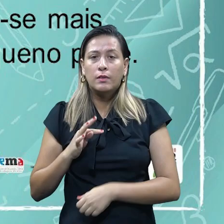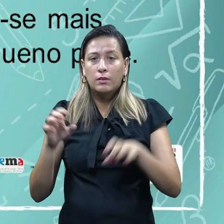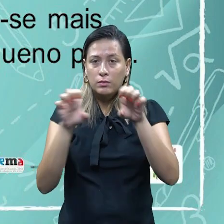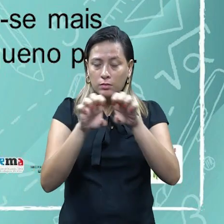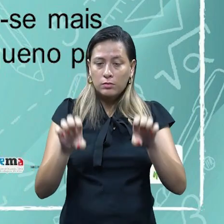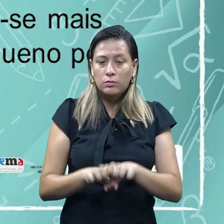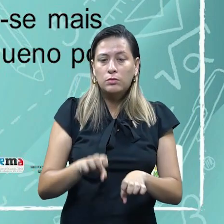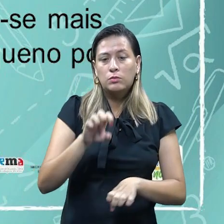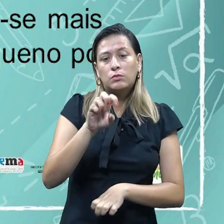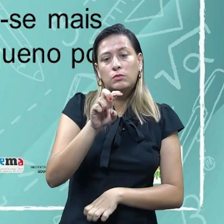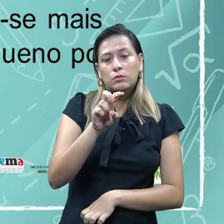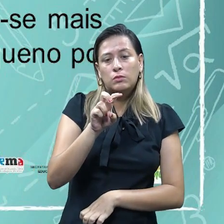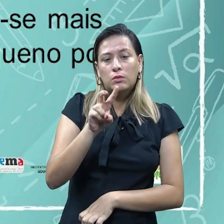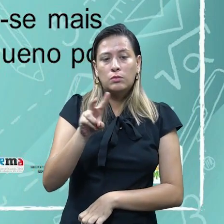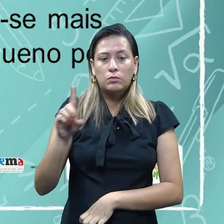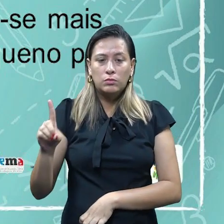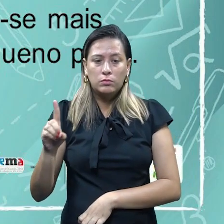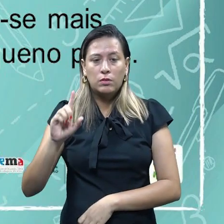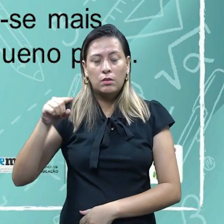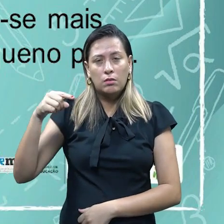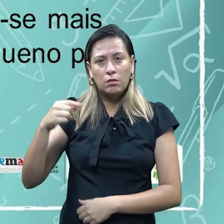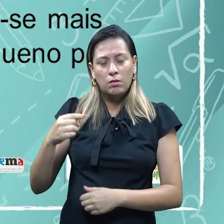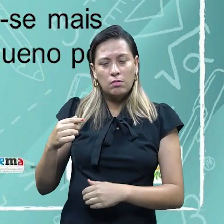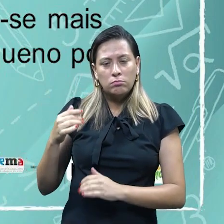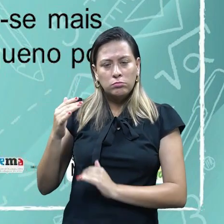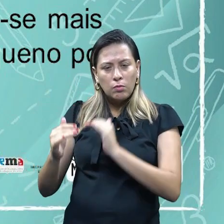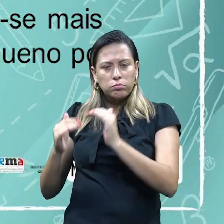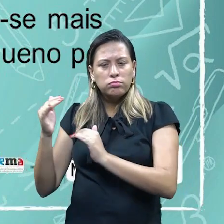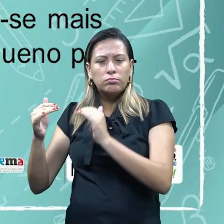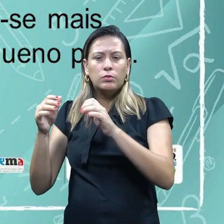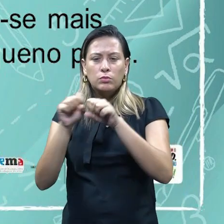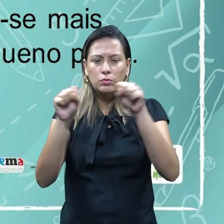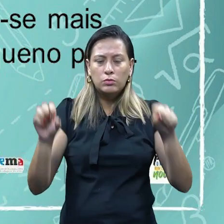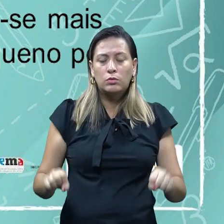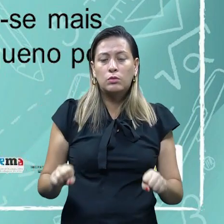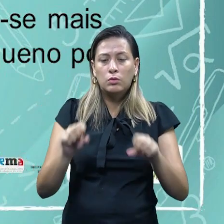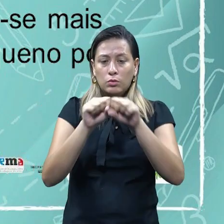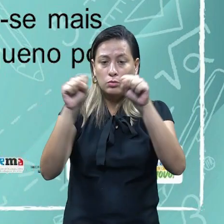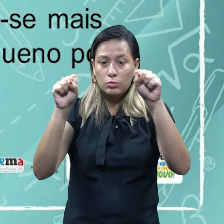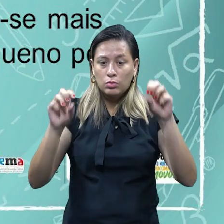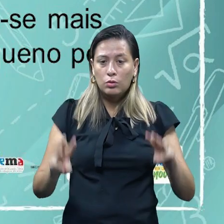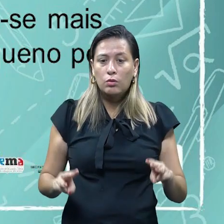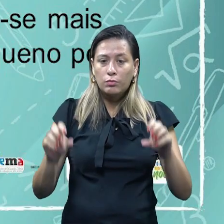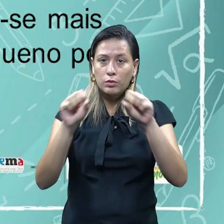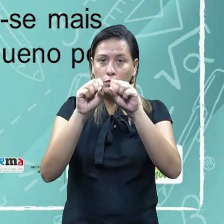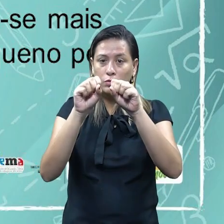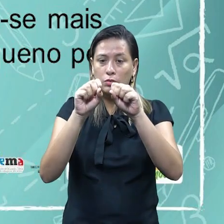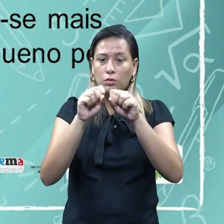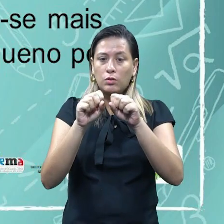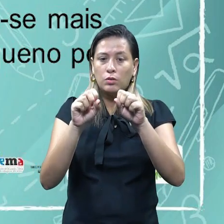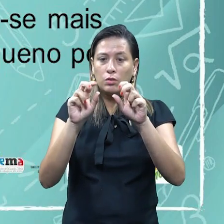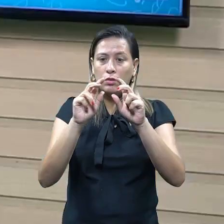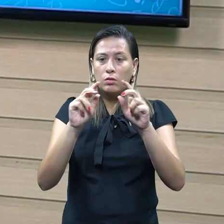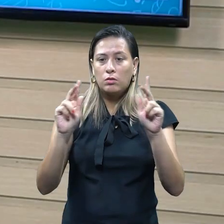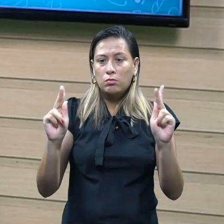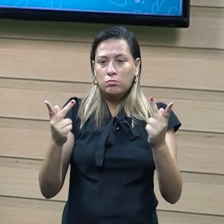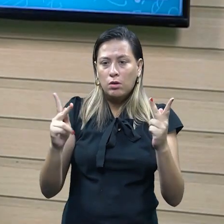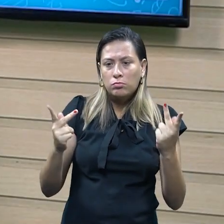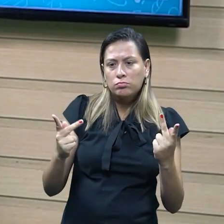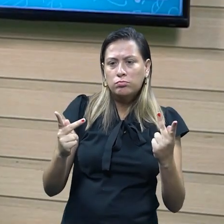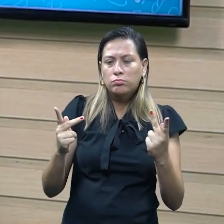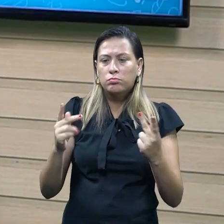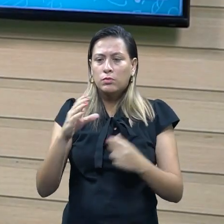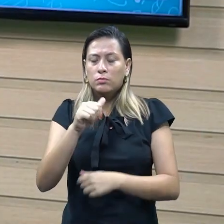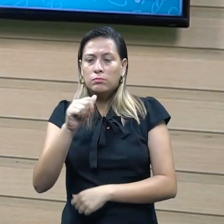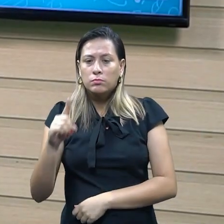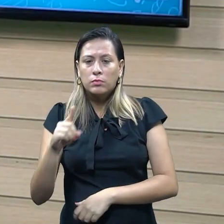e o hardware CAD tornaram-se mais baratos e acessíveis para as empresas de médio e pequeno porte. A partir de